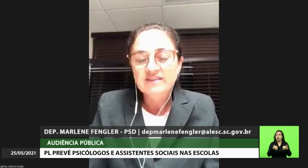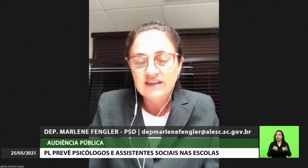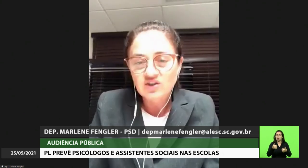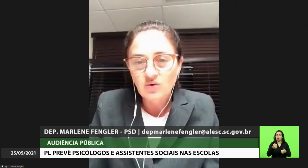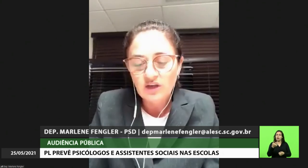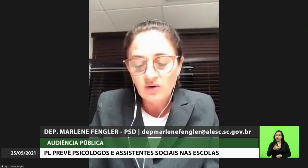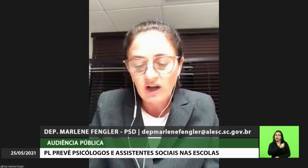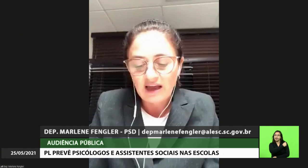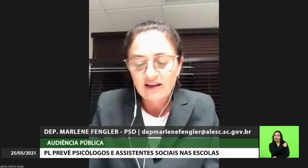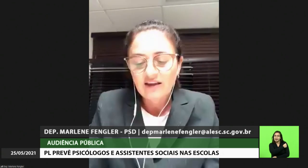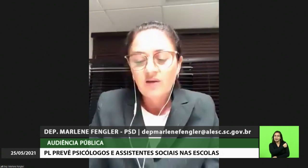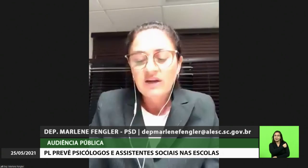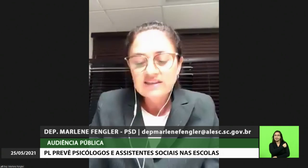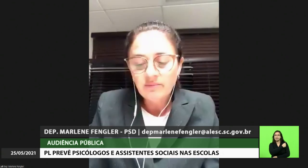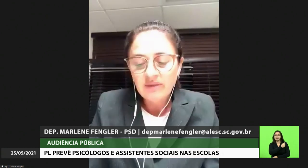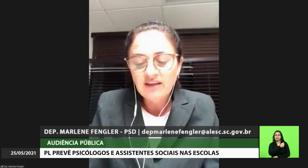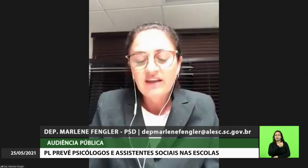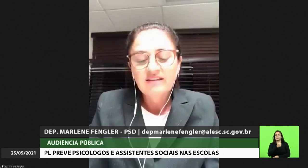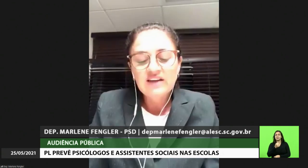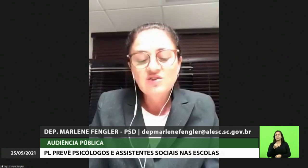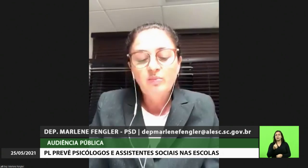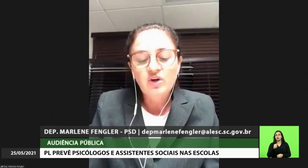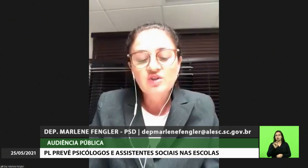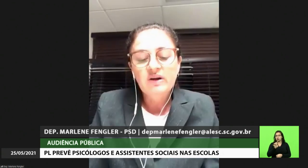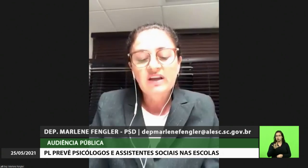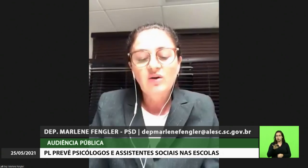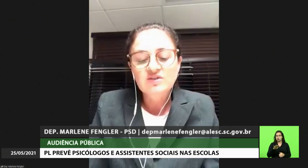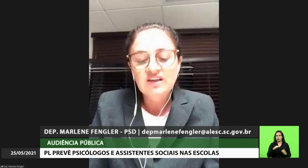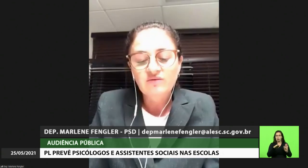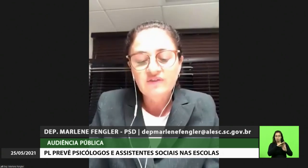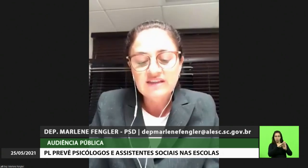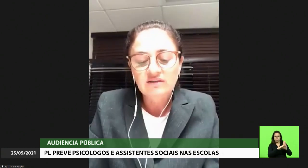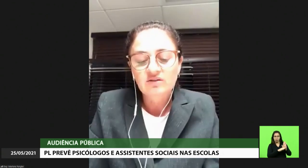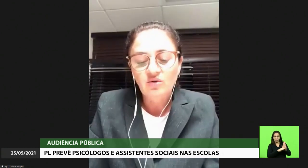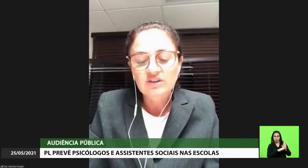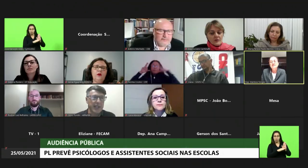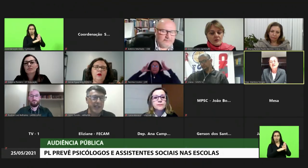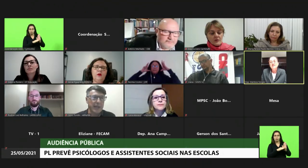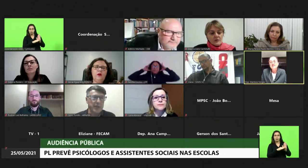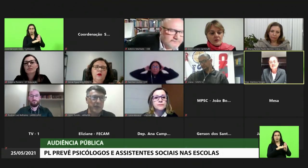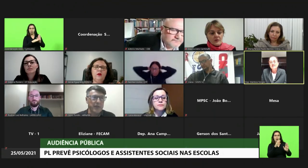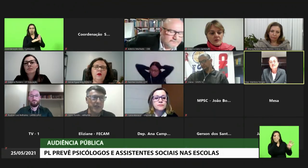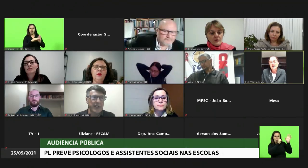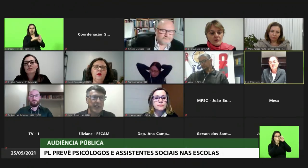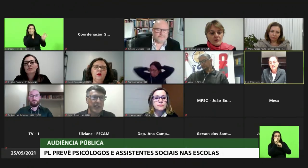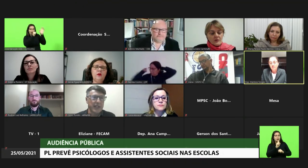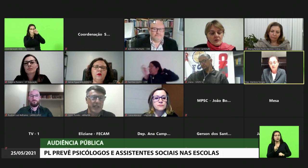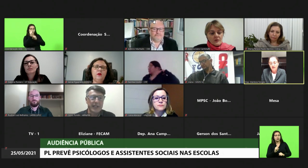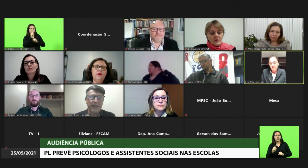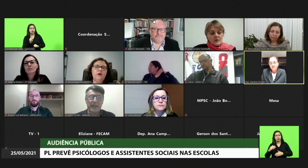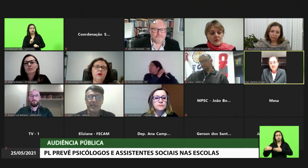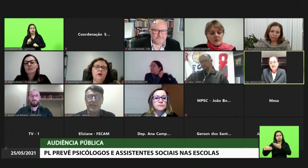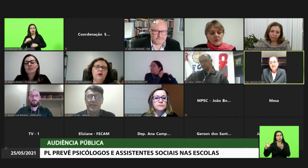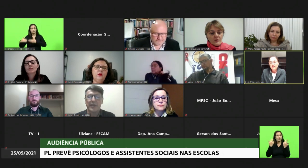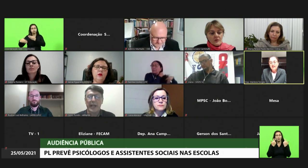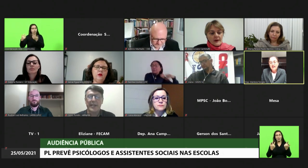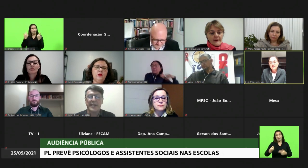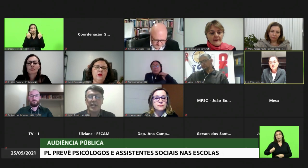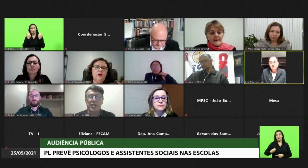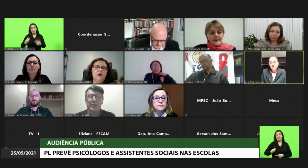do que a aprendizagem curricular, mas também dar suporte para que consigam fazer todas essas travessias que a vida